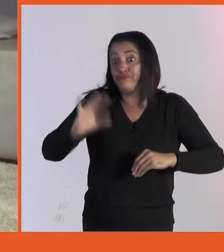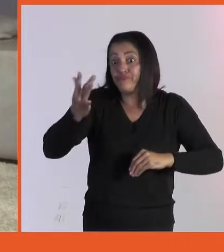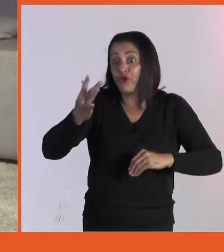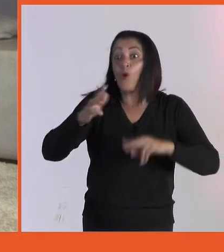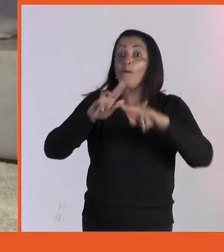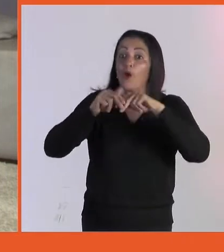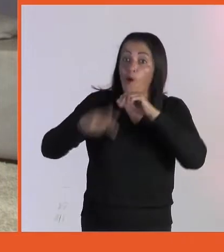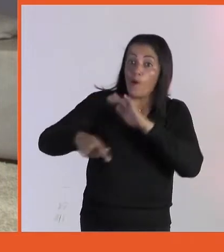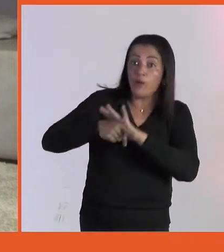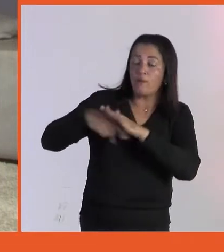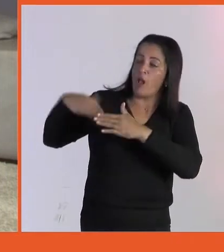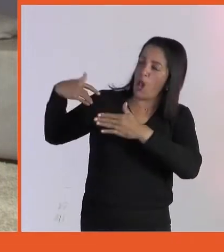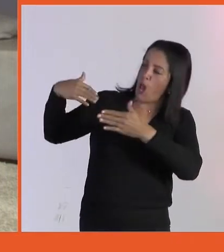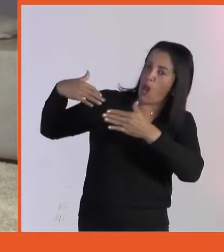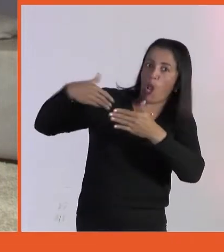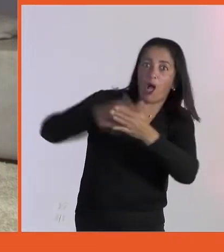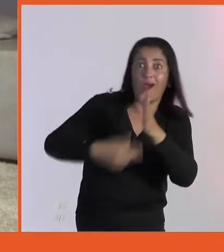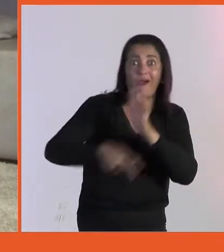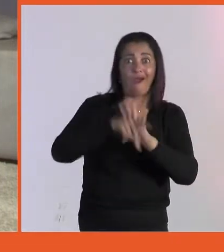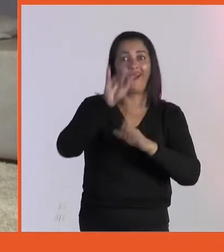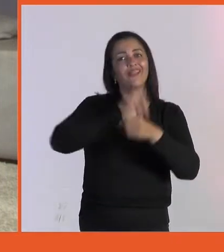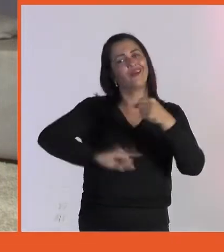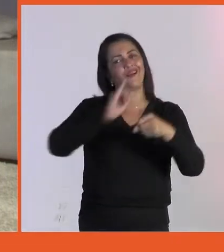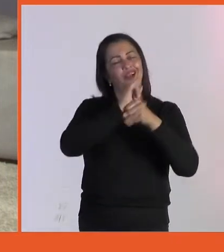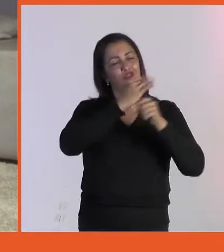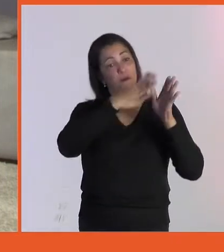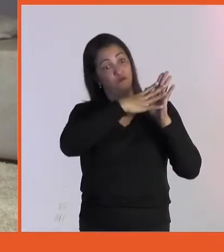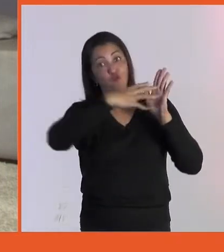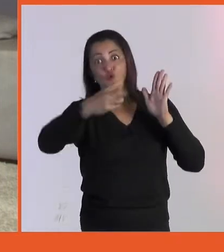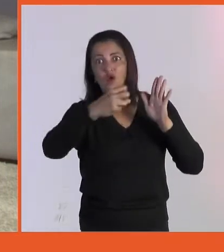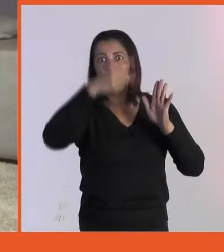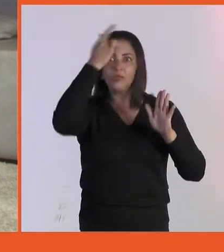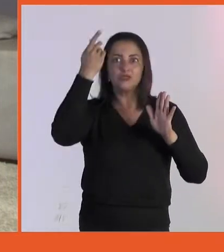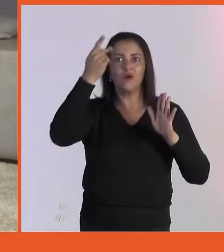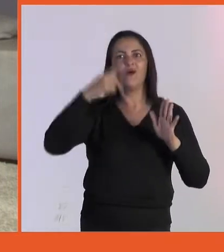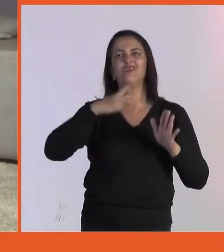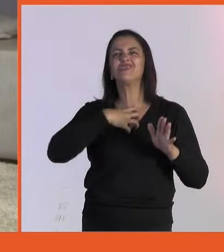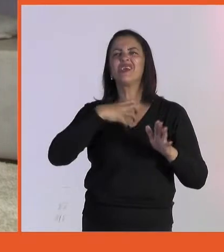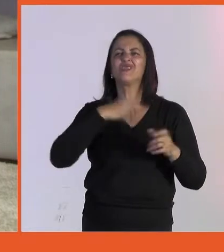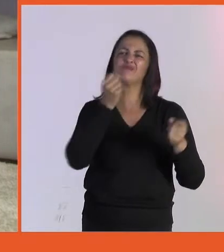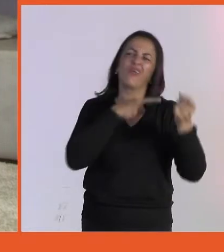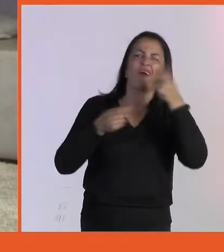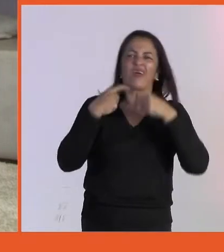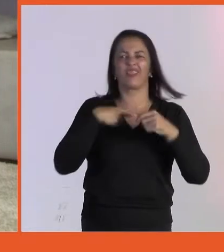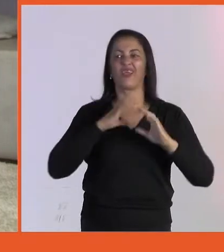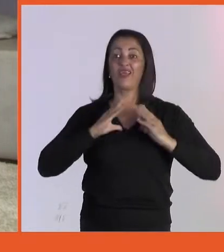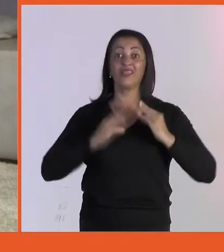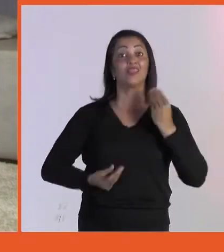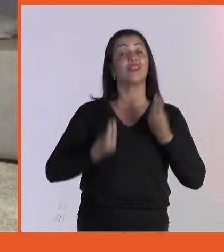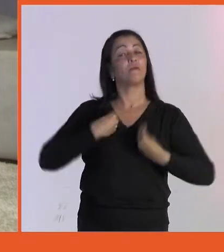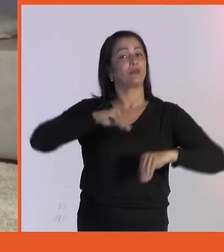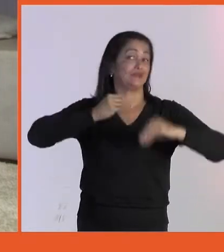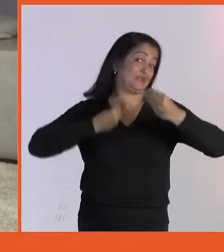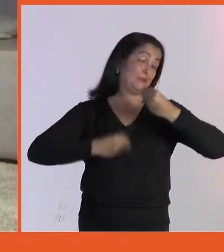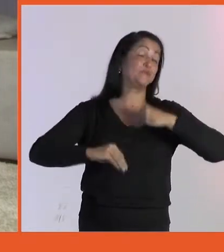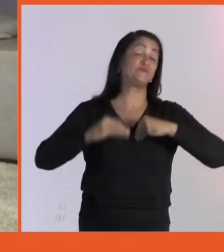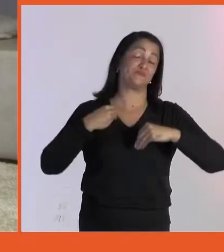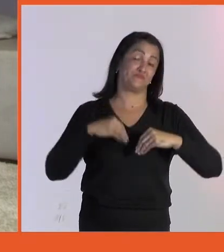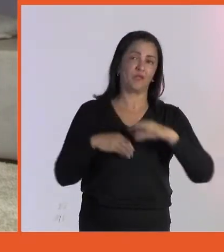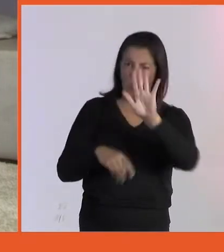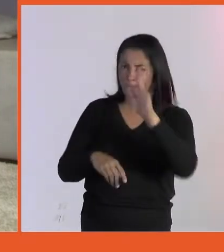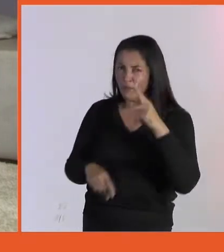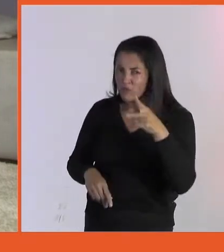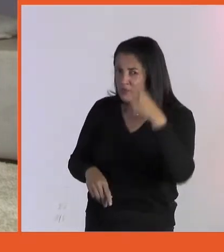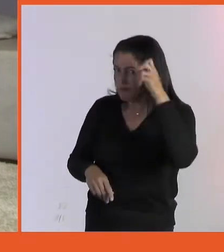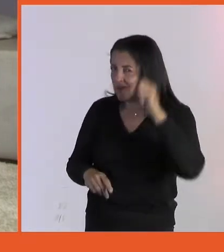que continuou na internet, porque todos os outros já floparam. É, se isso é bom ou ruim, a gente ainda não sabe, né? É, mas para você ver,